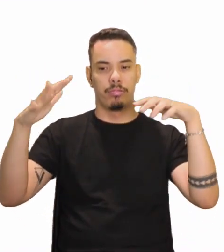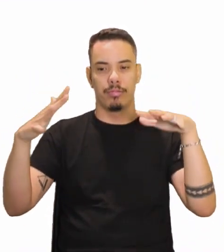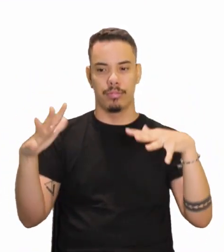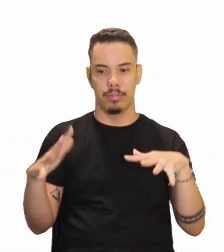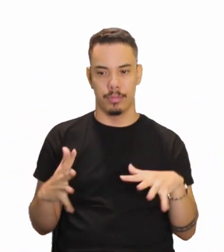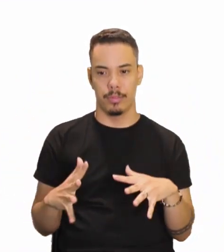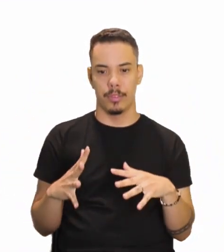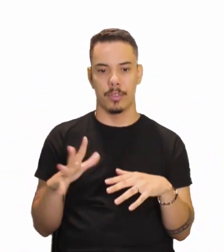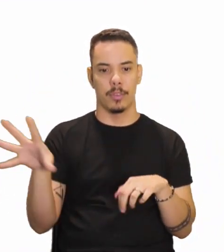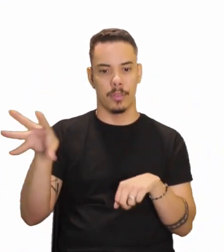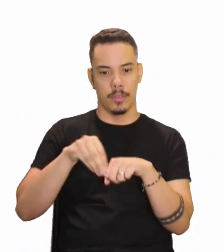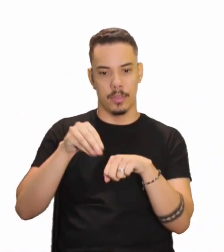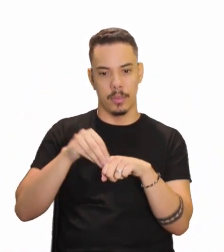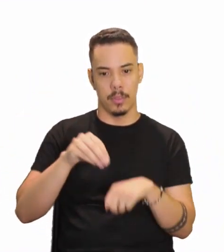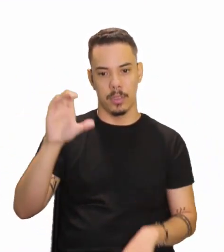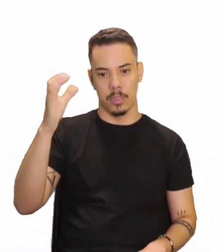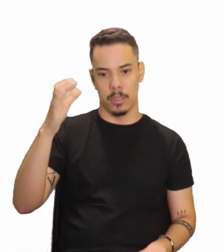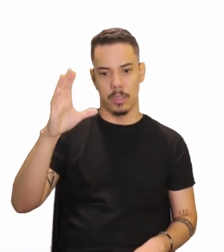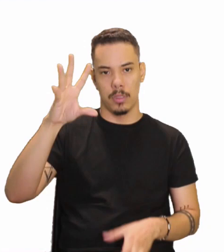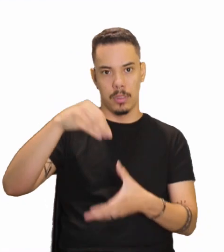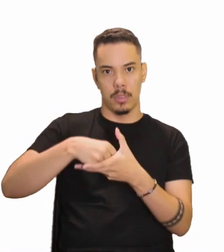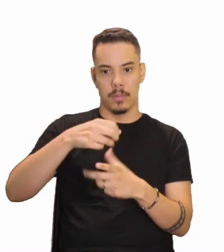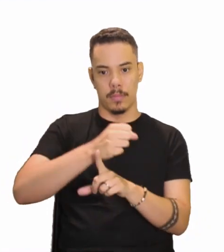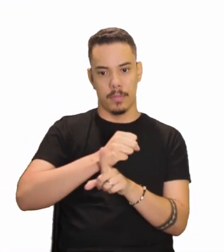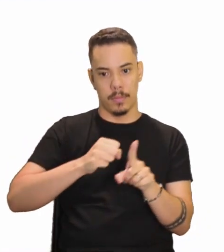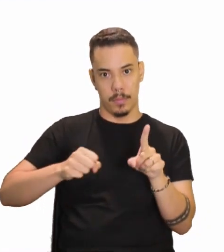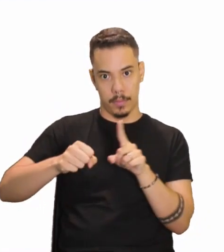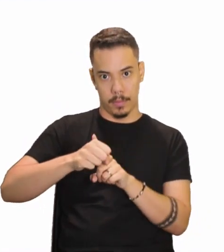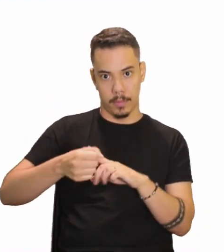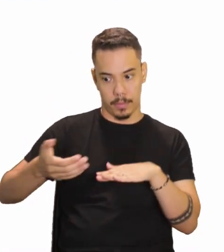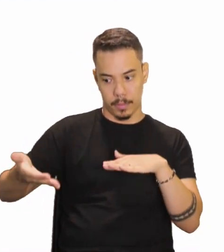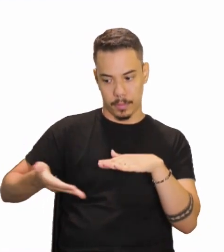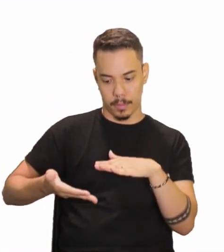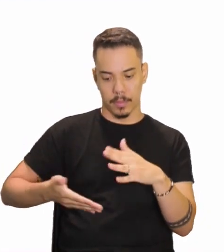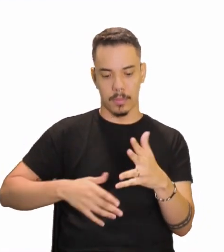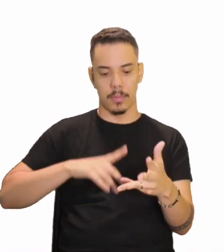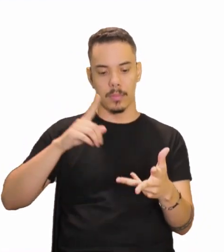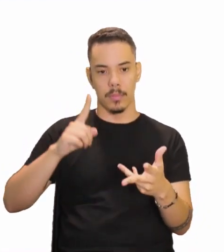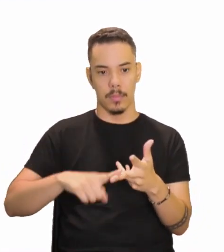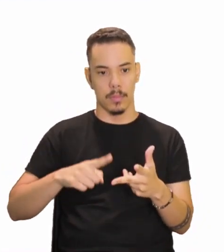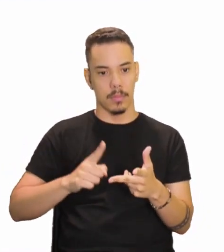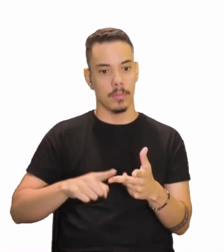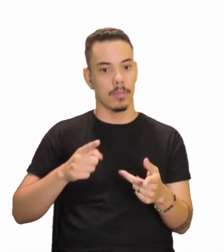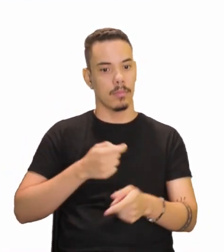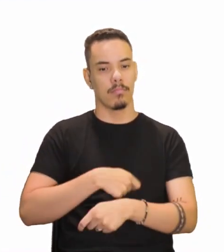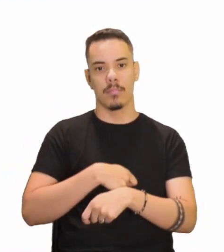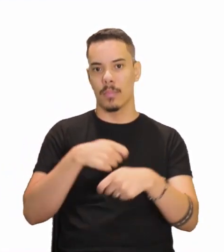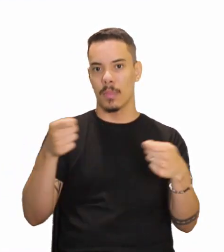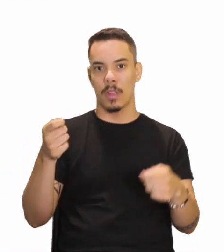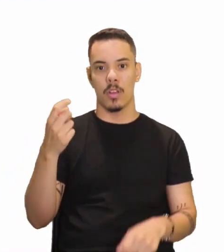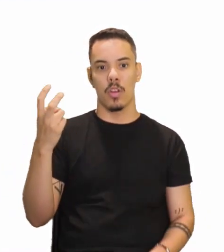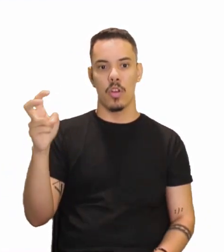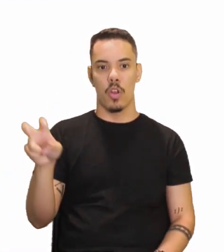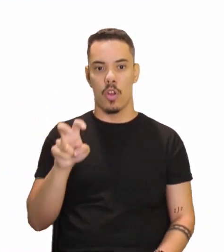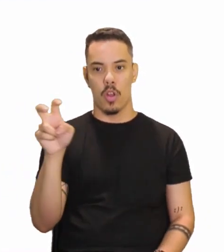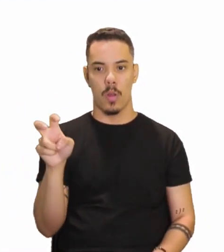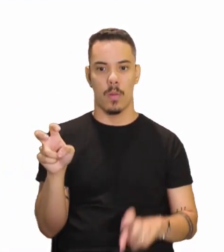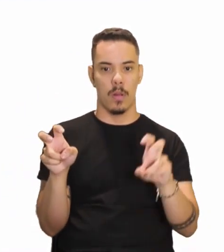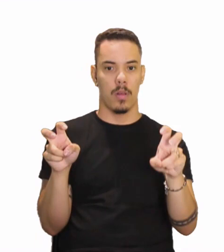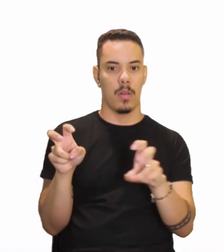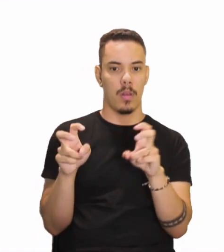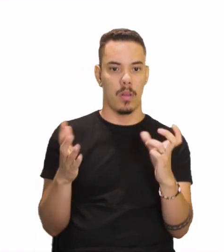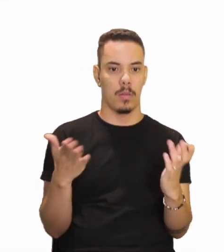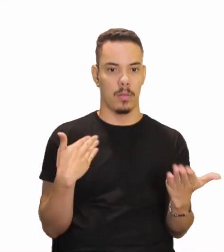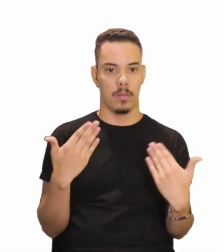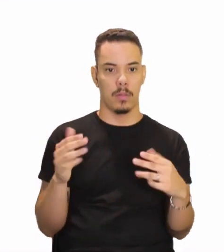deterioração do conhecimento científico na sociedade contemporânea se impossibilidade duas cobras conversarem sobre